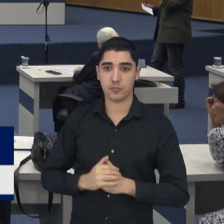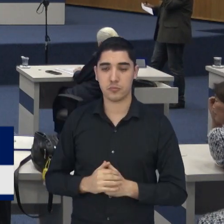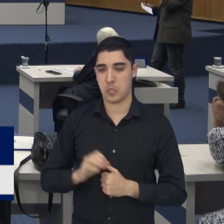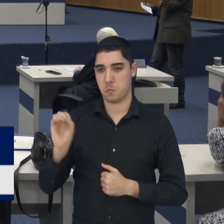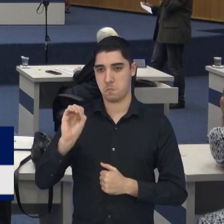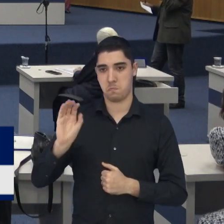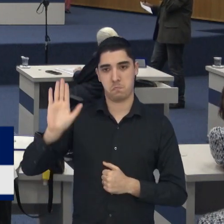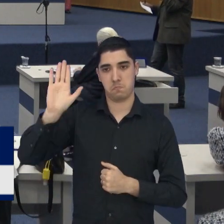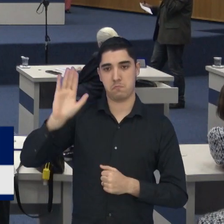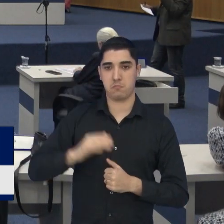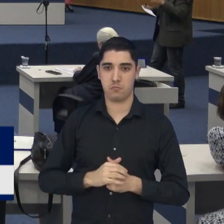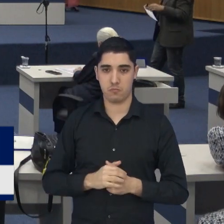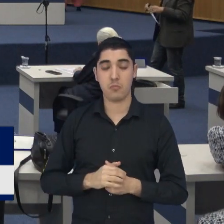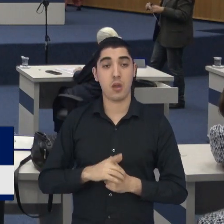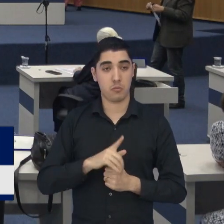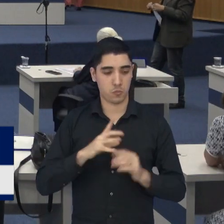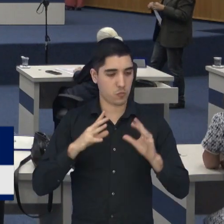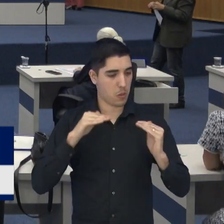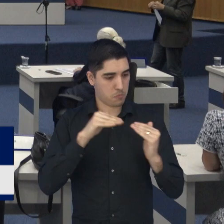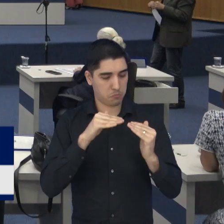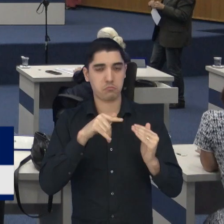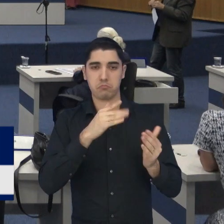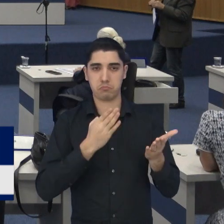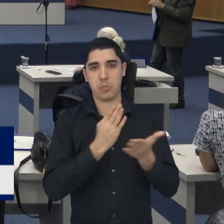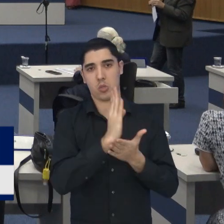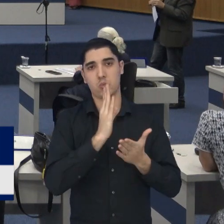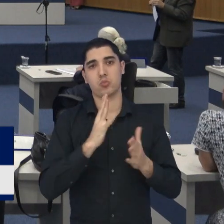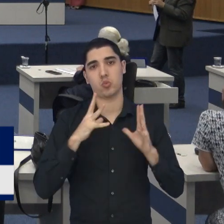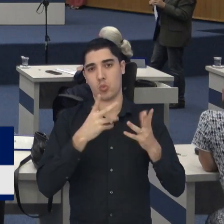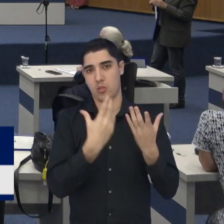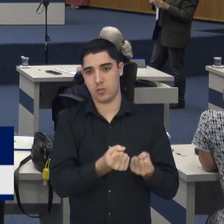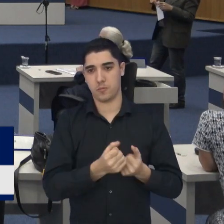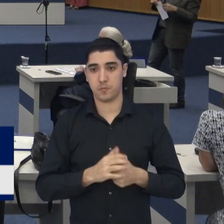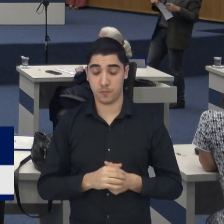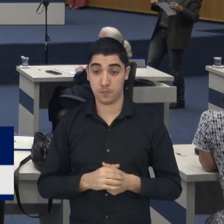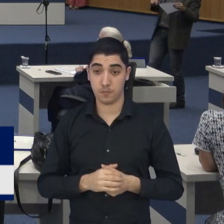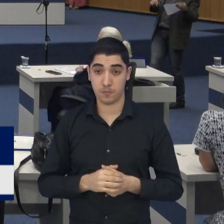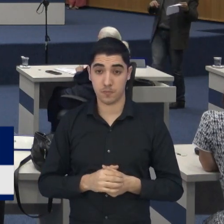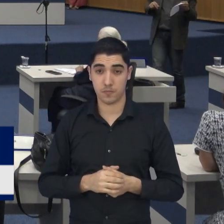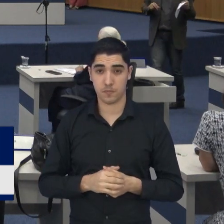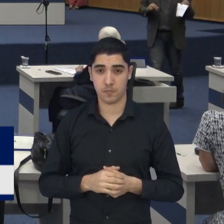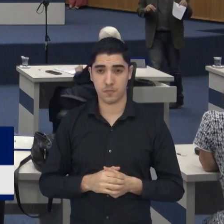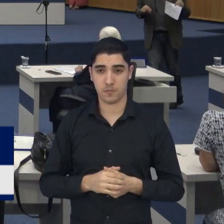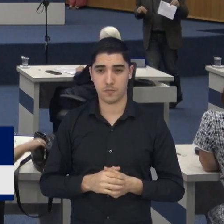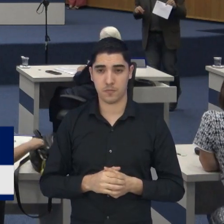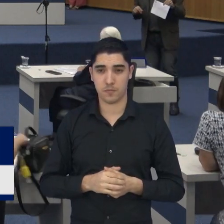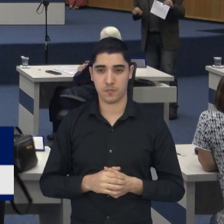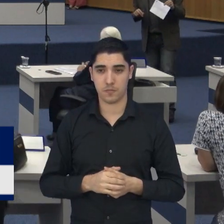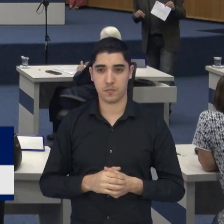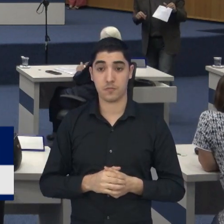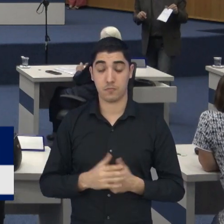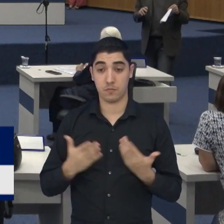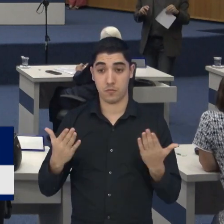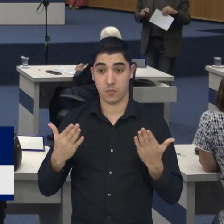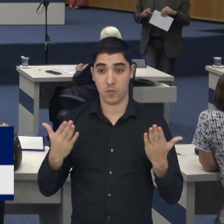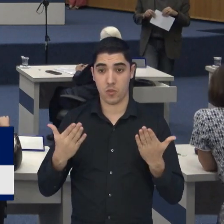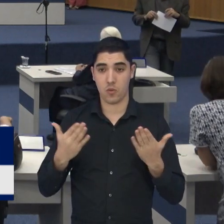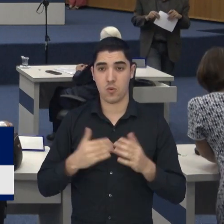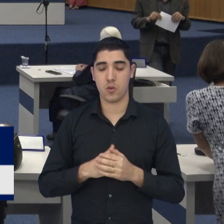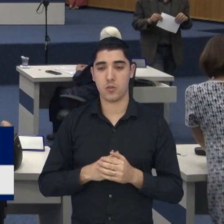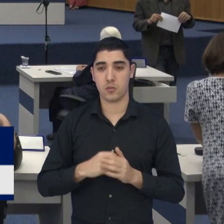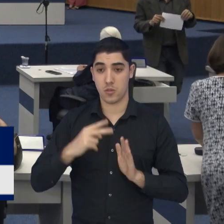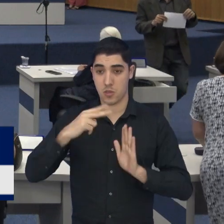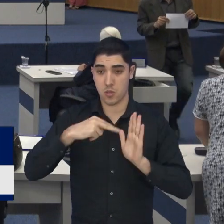Nenhuma manifestação contrária. Aprovado por unanimidade. Peço ao Marcão essa leitura,